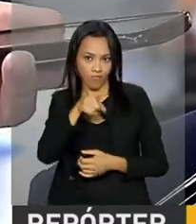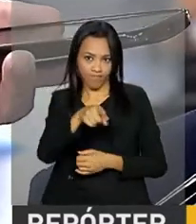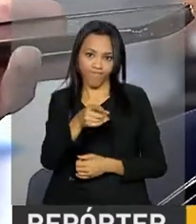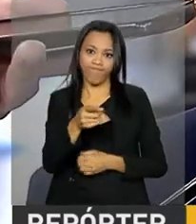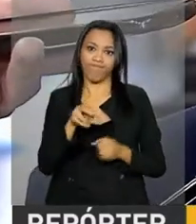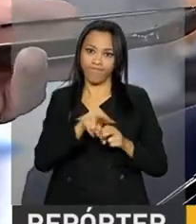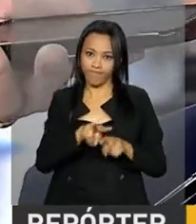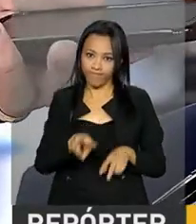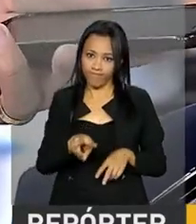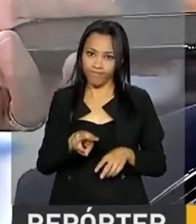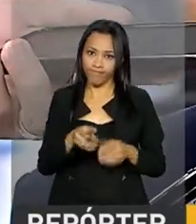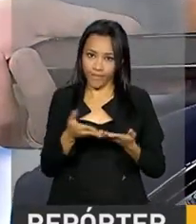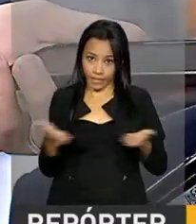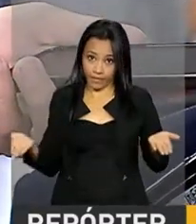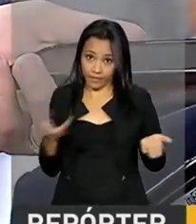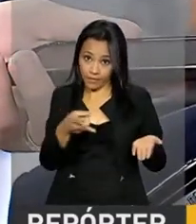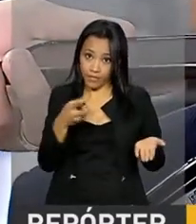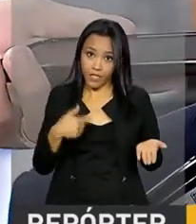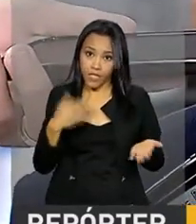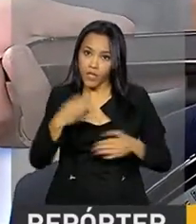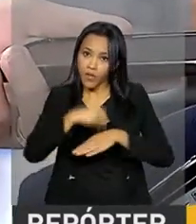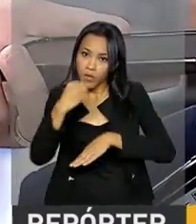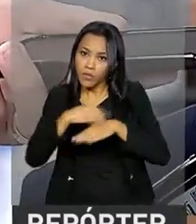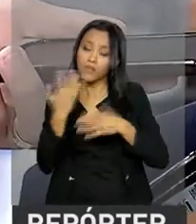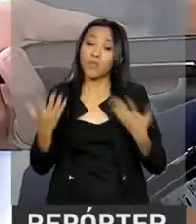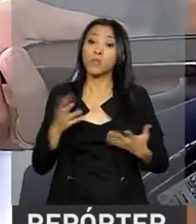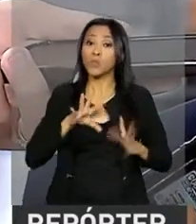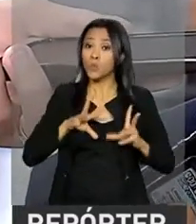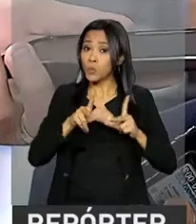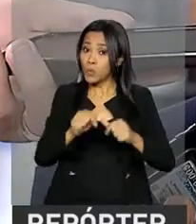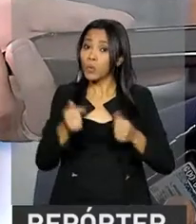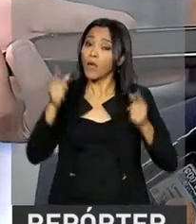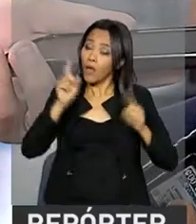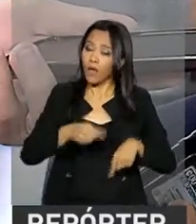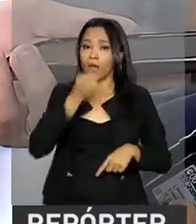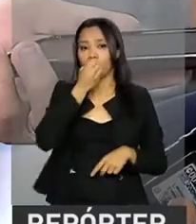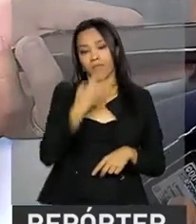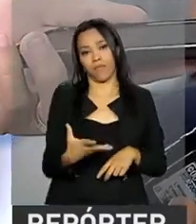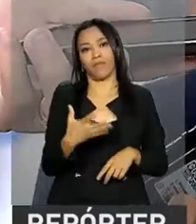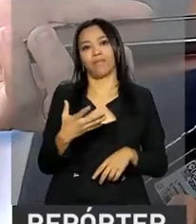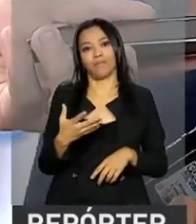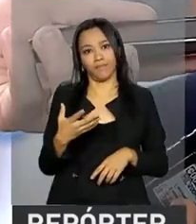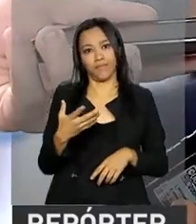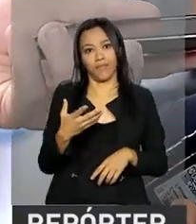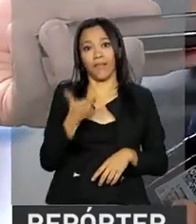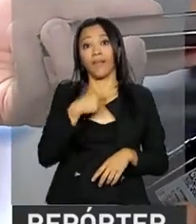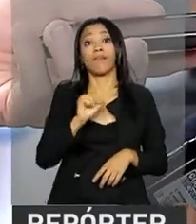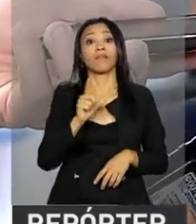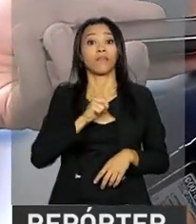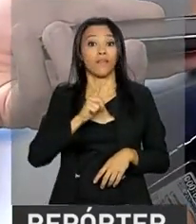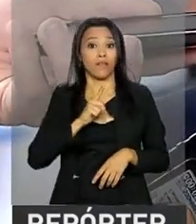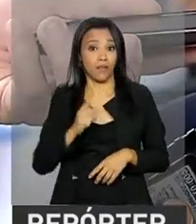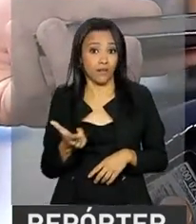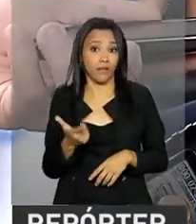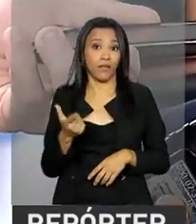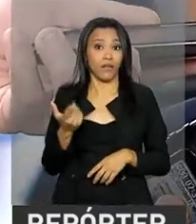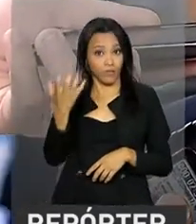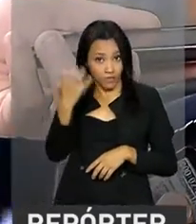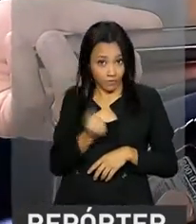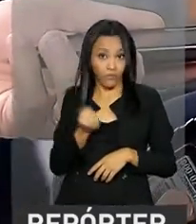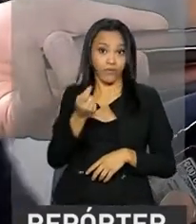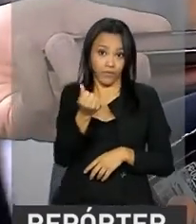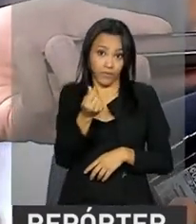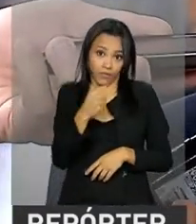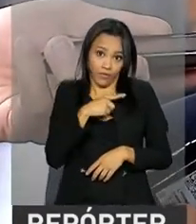2017 para assistir à informação então tudo isso é bom porque quem tenha contas a receber